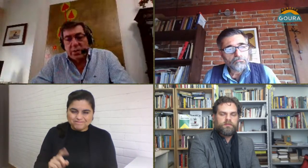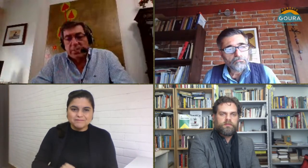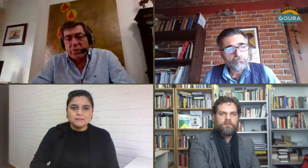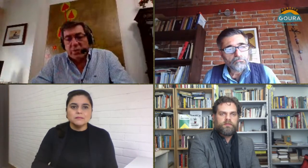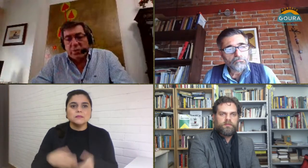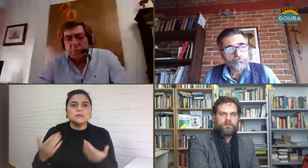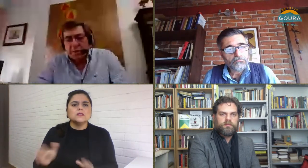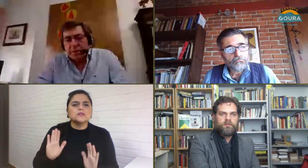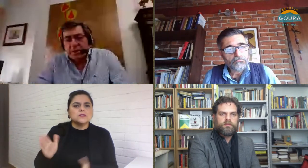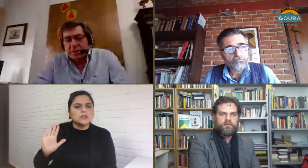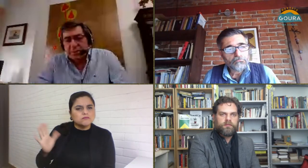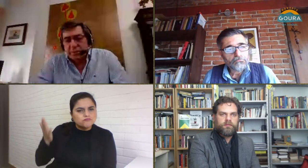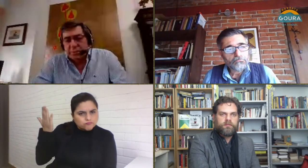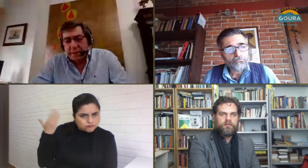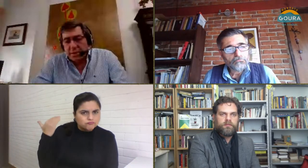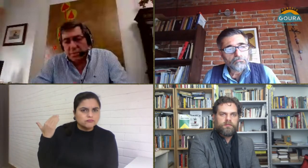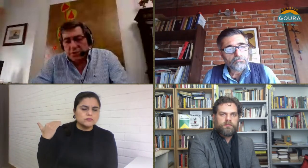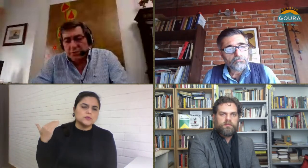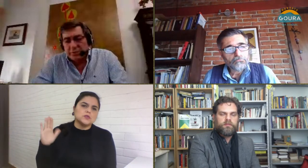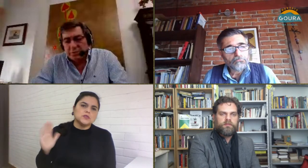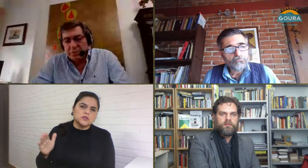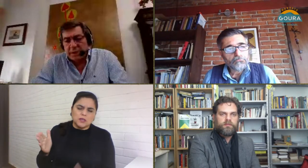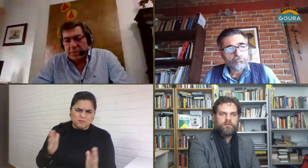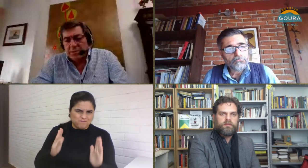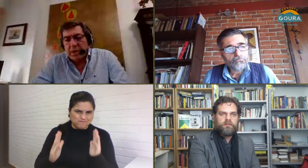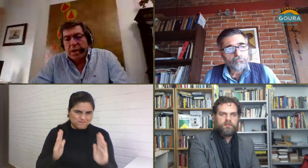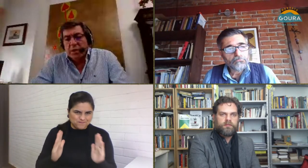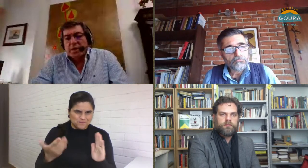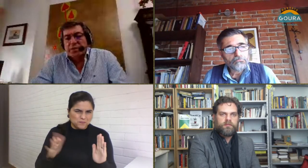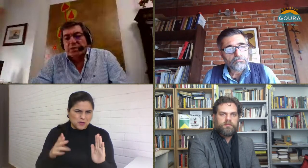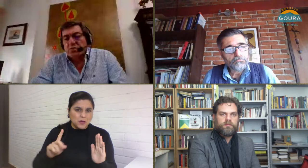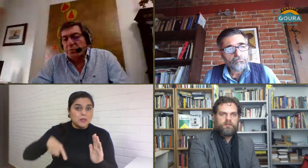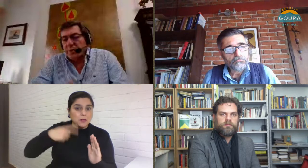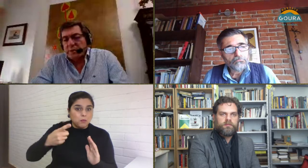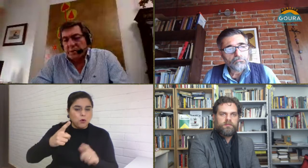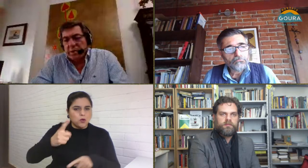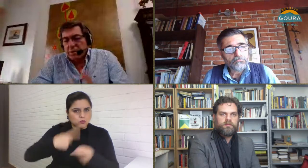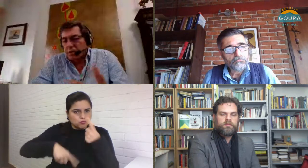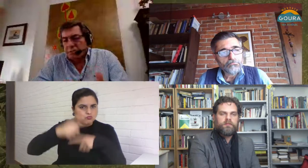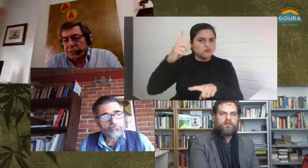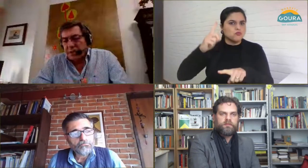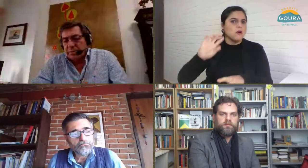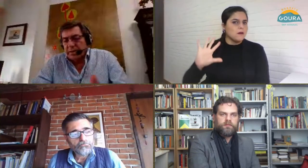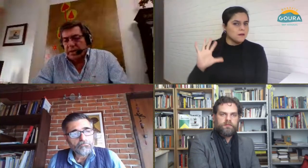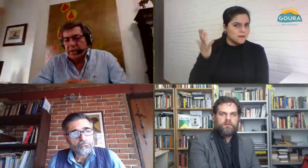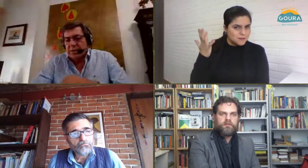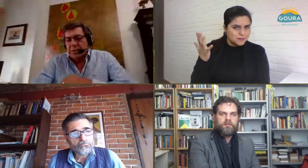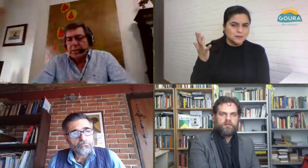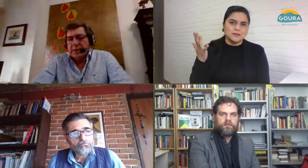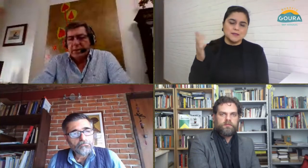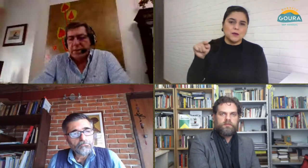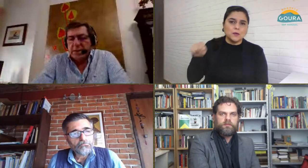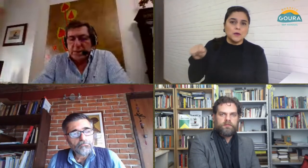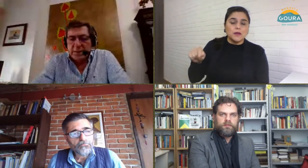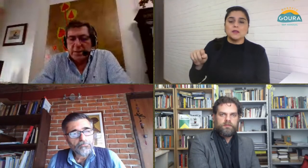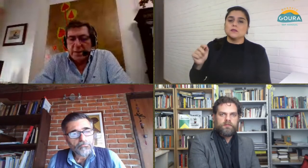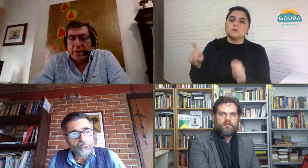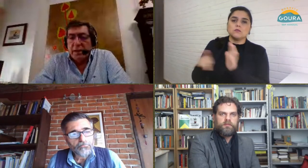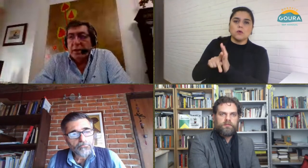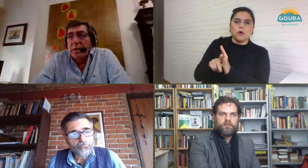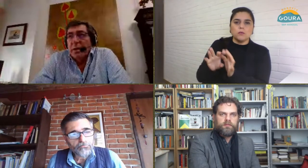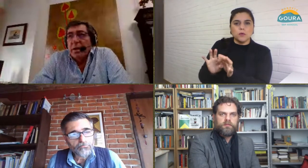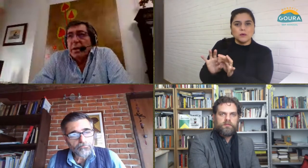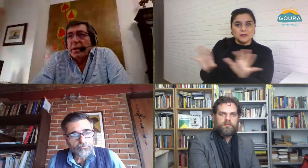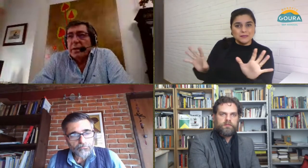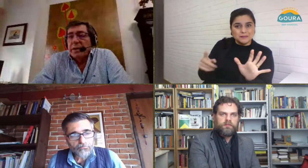tornou depois, neste período pós-revolucionário, com esta súbita disponibilidade